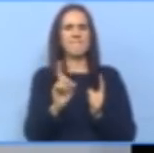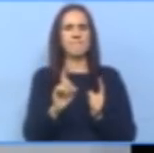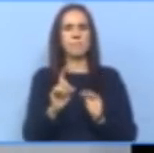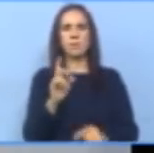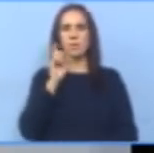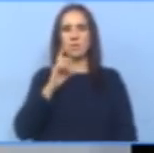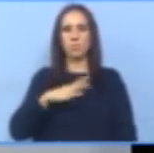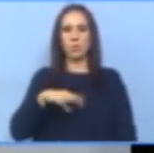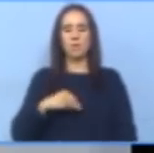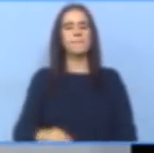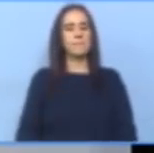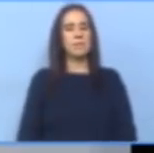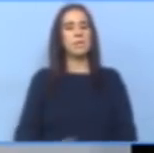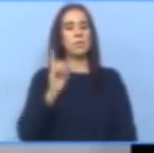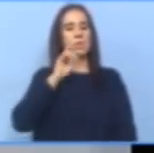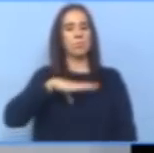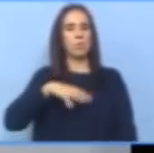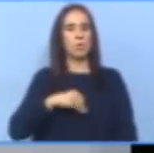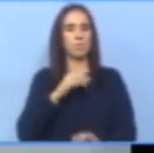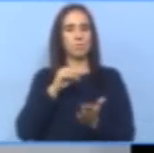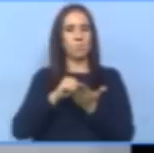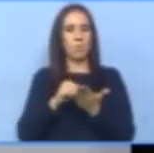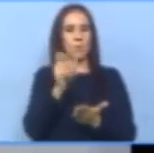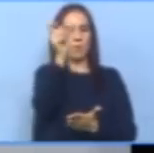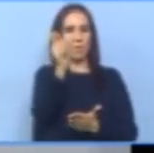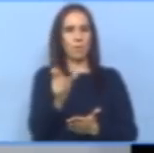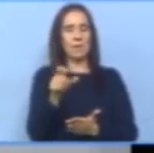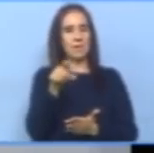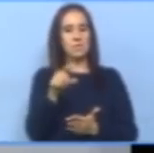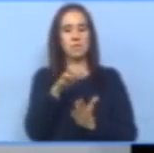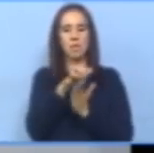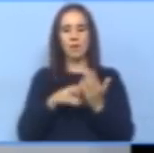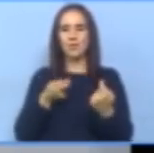o Dia Mundial do Pobre. Este texto cabe muito bem lá.